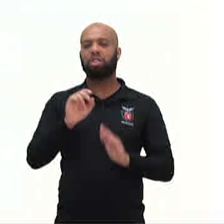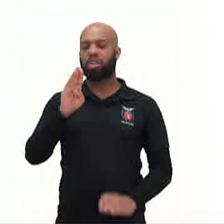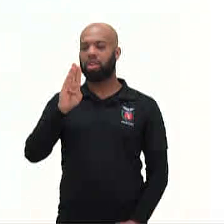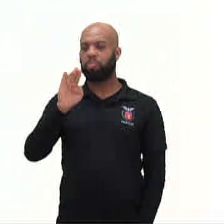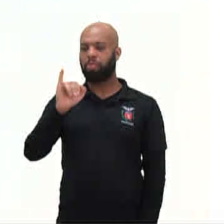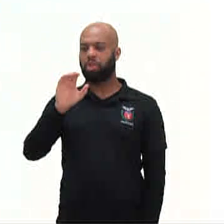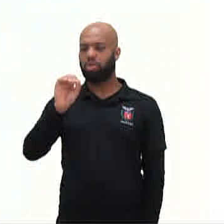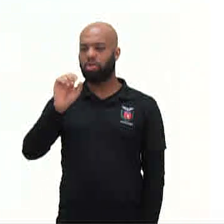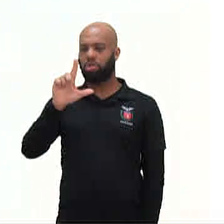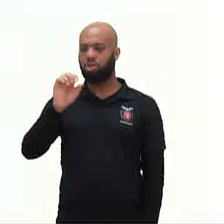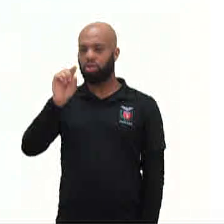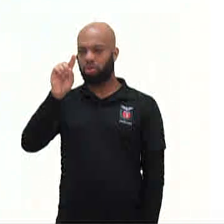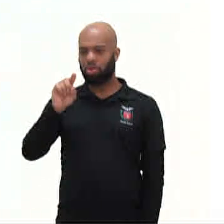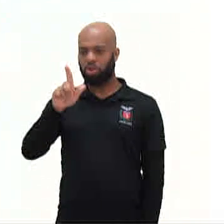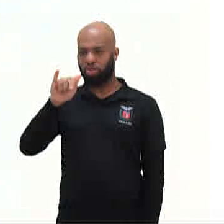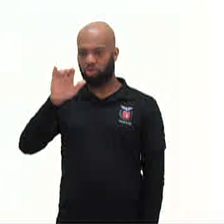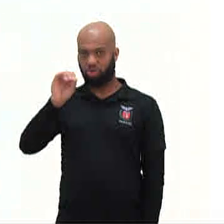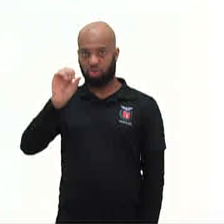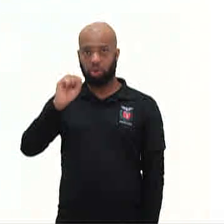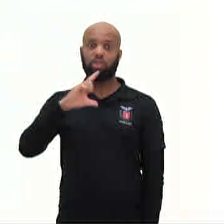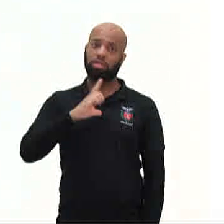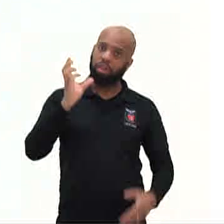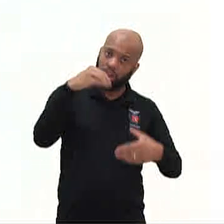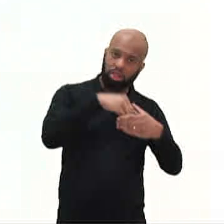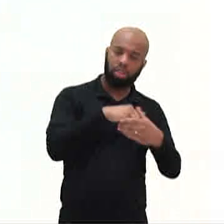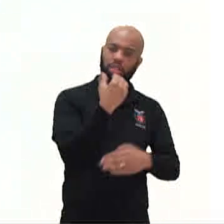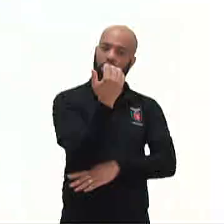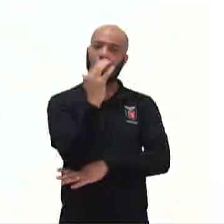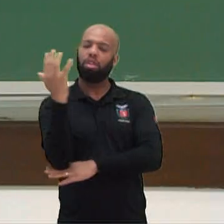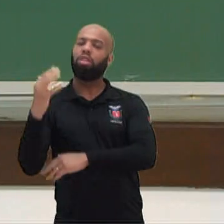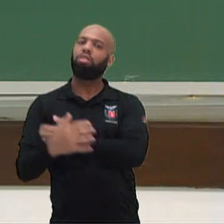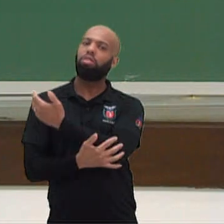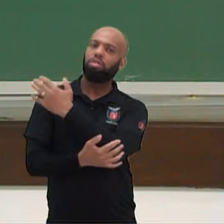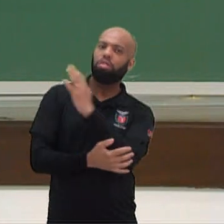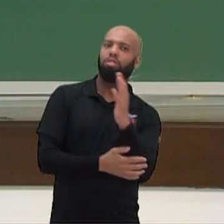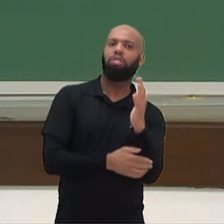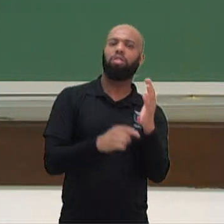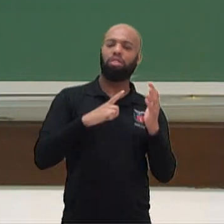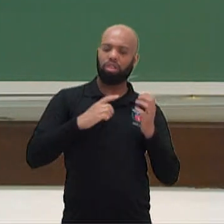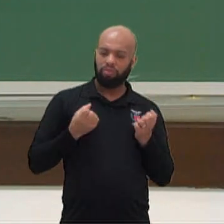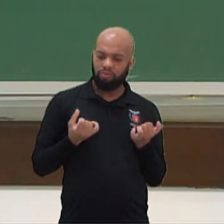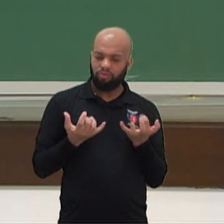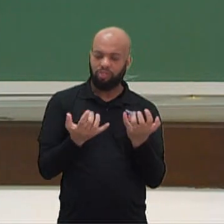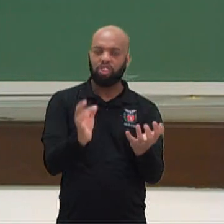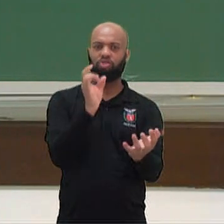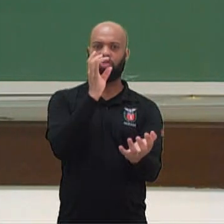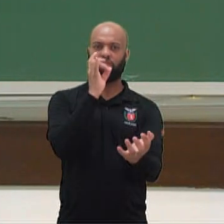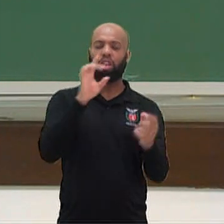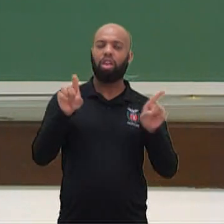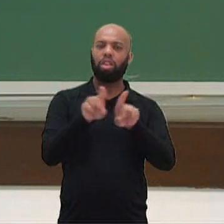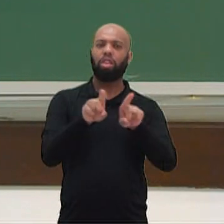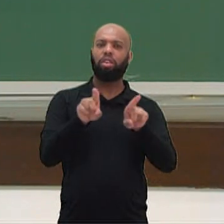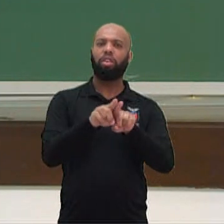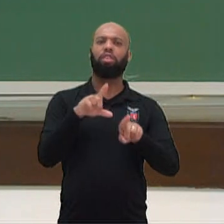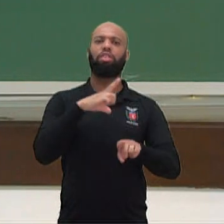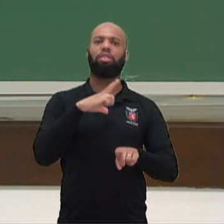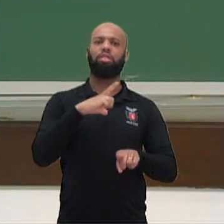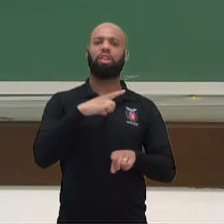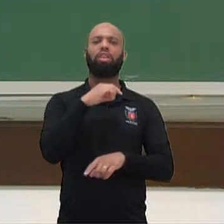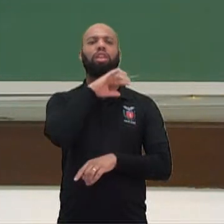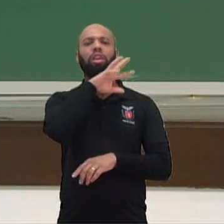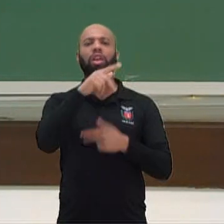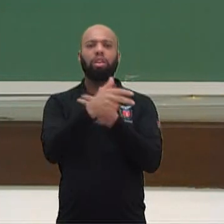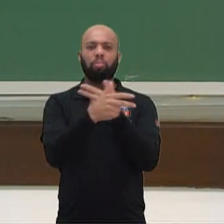recursos existentes ali na natureza, né? Os micro-organismos, os vegetais, os animais. Então, a vida que existe